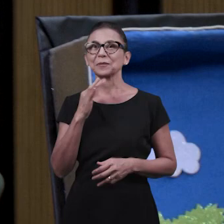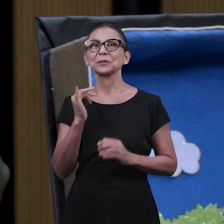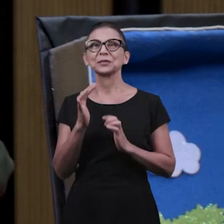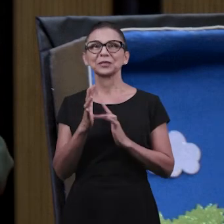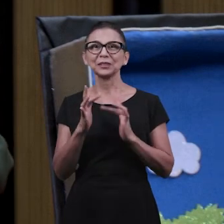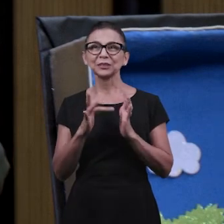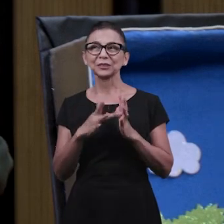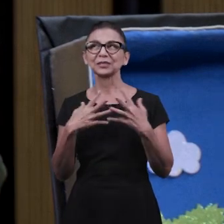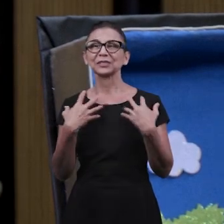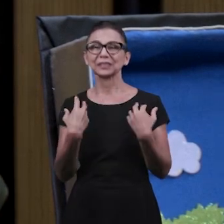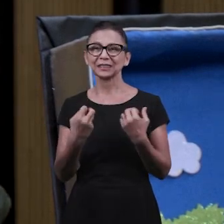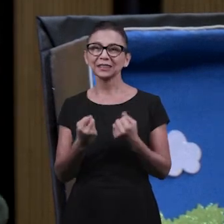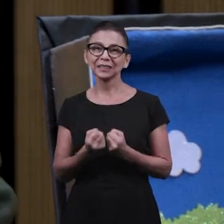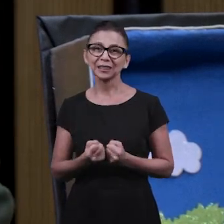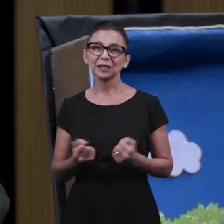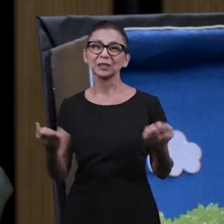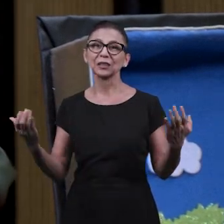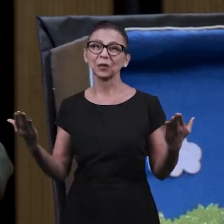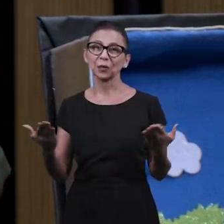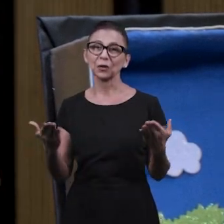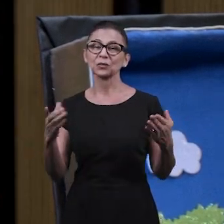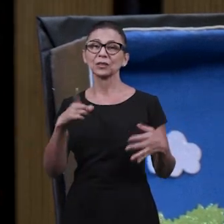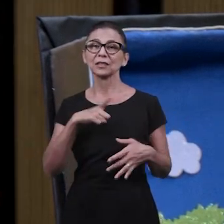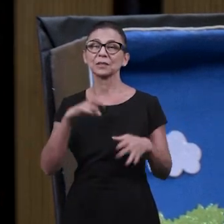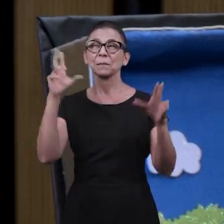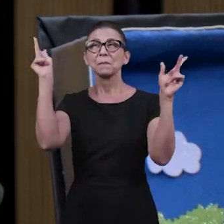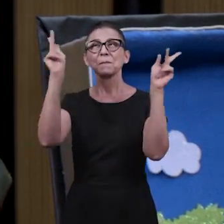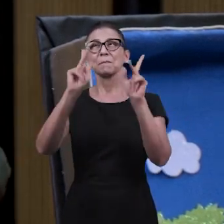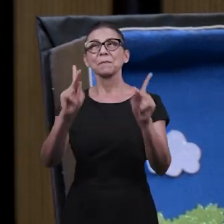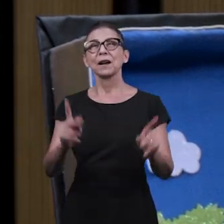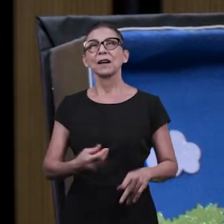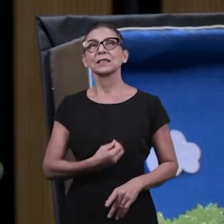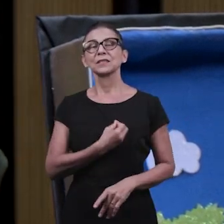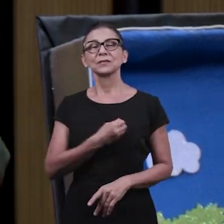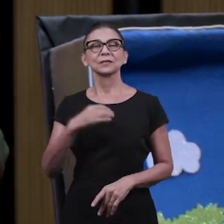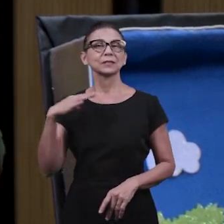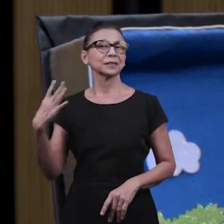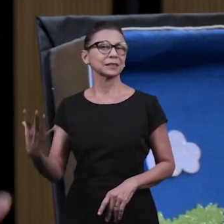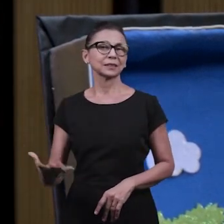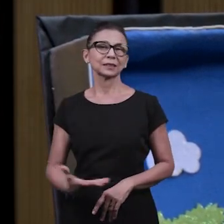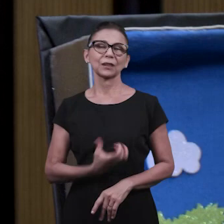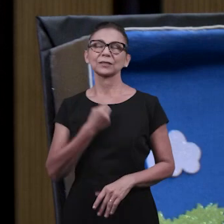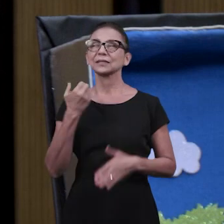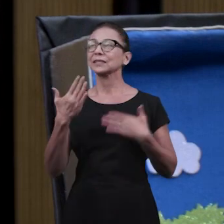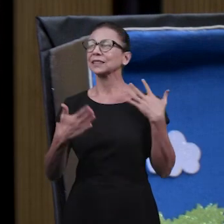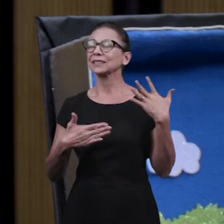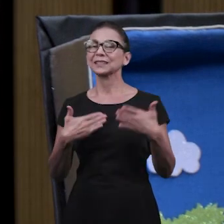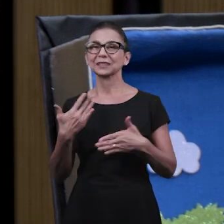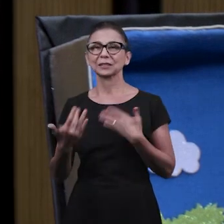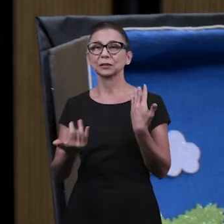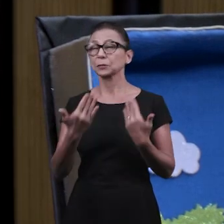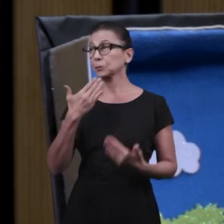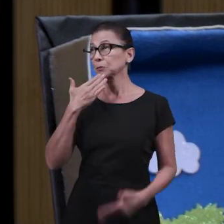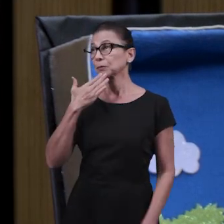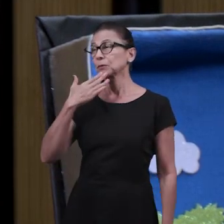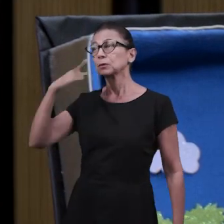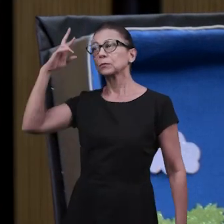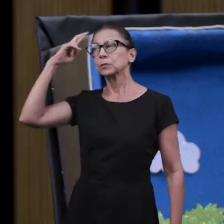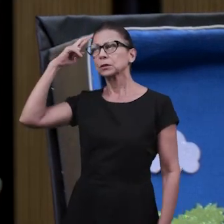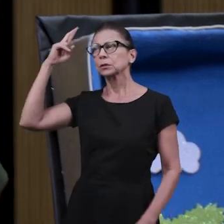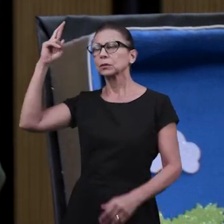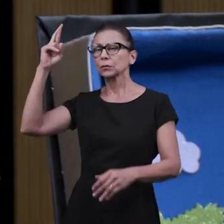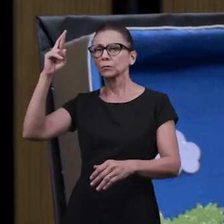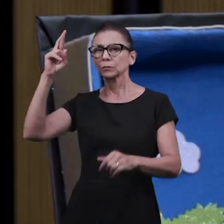Ele, Deus, nos deu paz, nos deu vida, alegria, salvação. Pedimos ao Senhor que